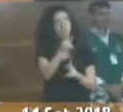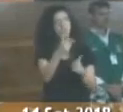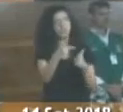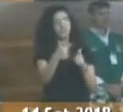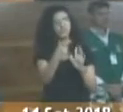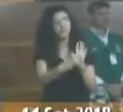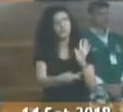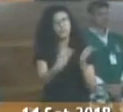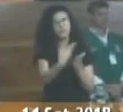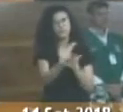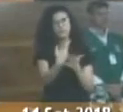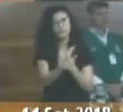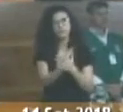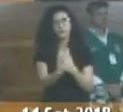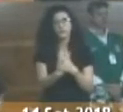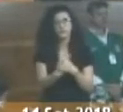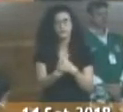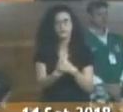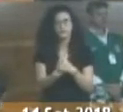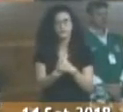sendo proposto.